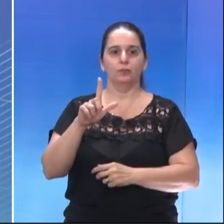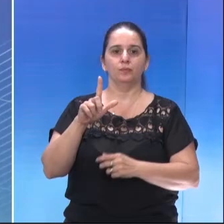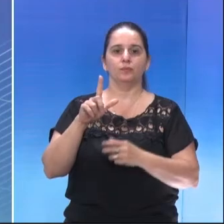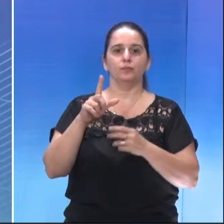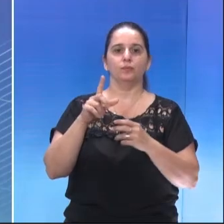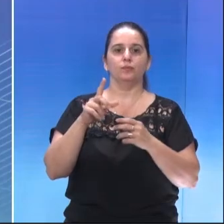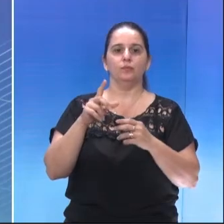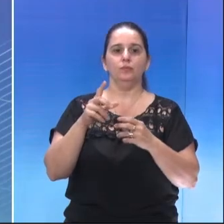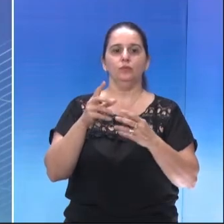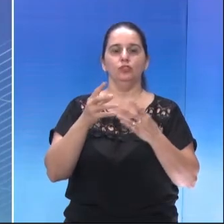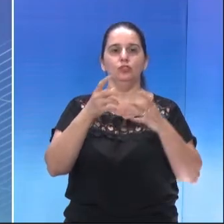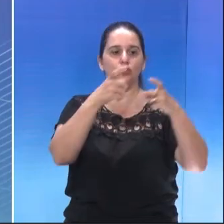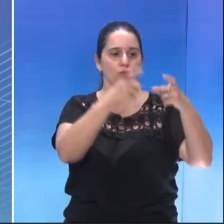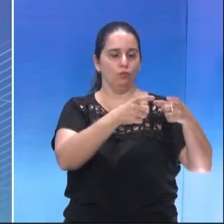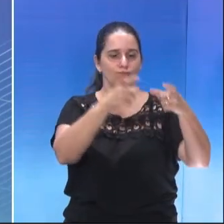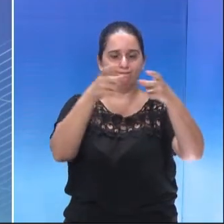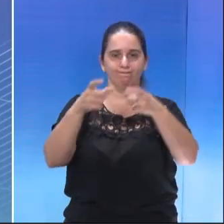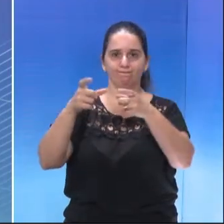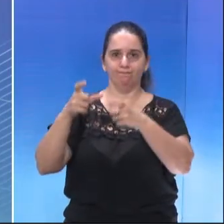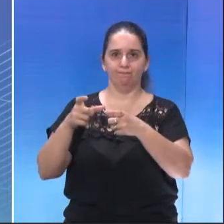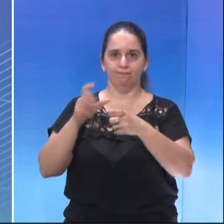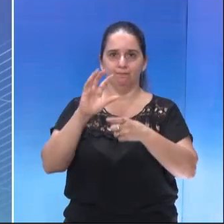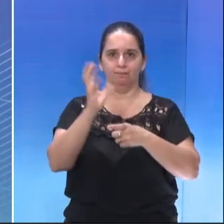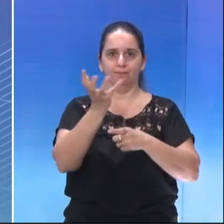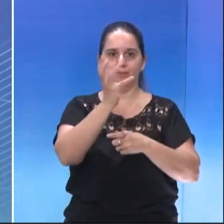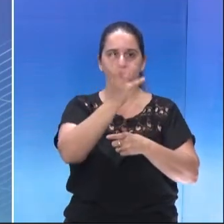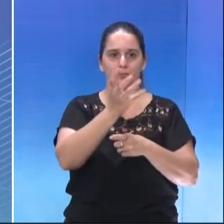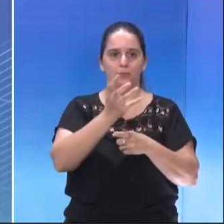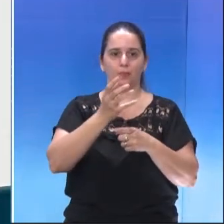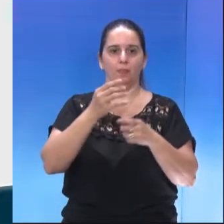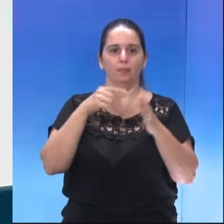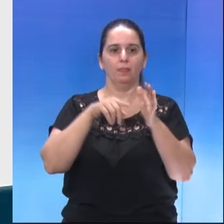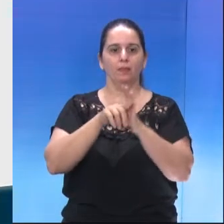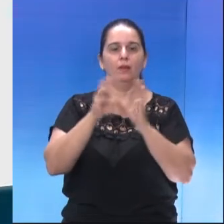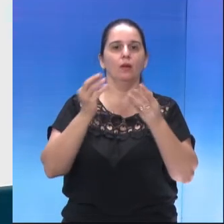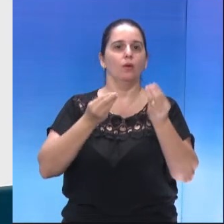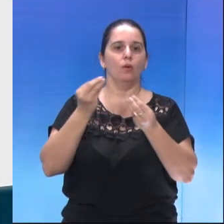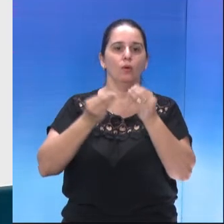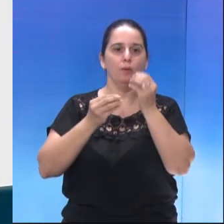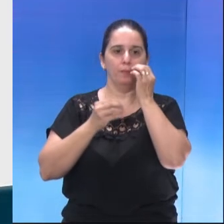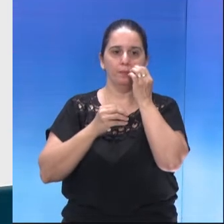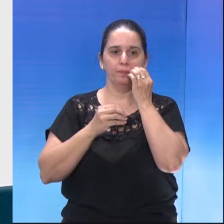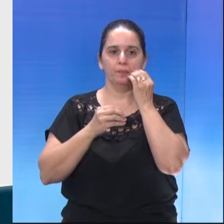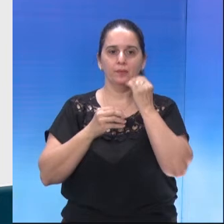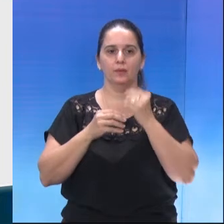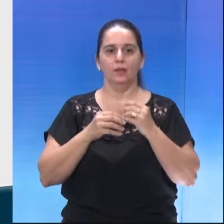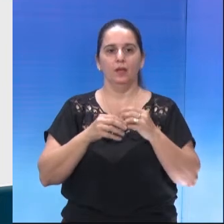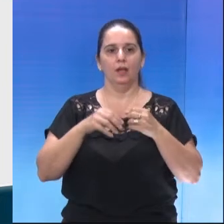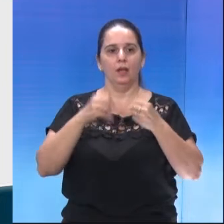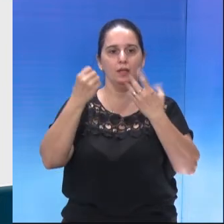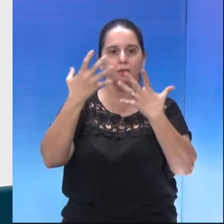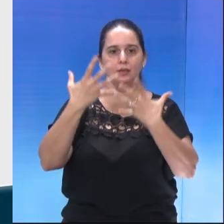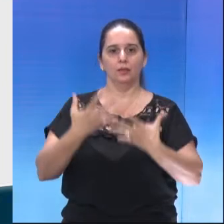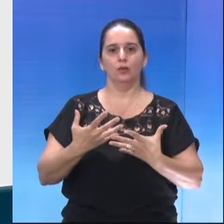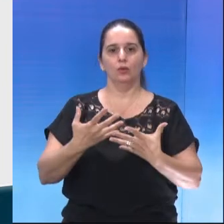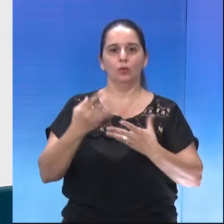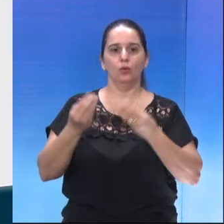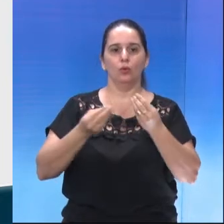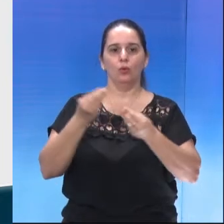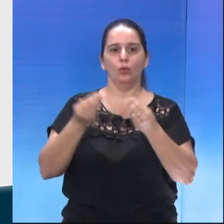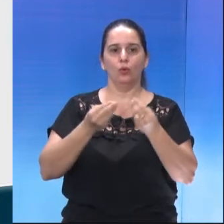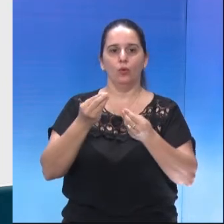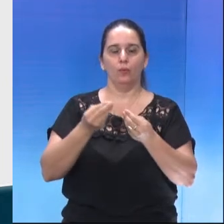de um determinado bioma. Então, vamos analisar aqui quais são as alternativas que ele vai dar para a gente. Então, o processo descrito ocorre em uma